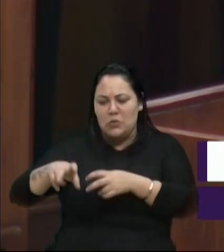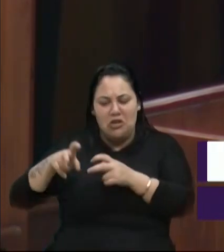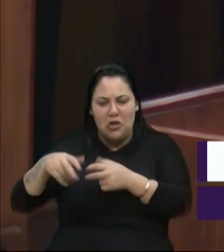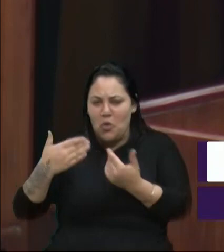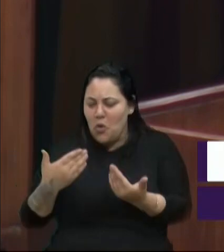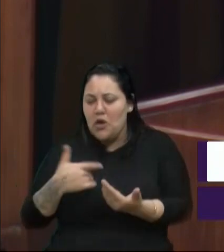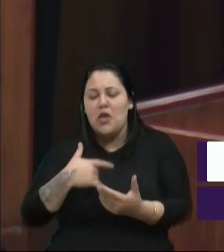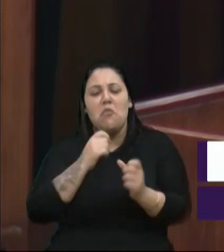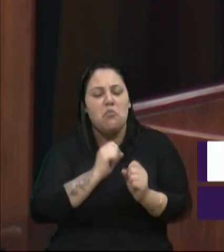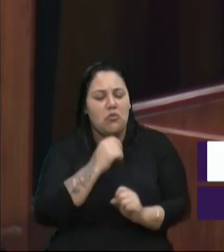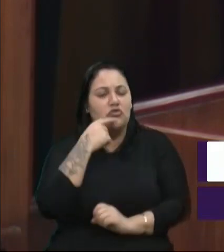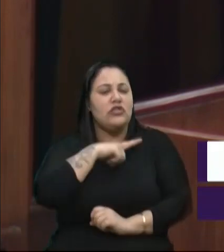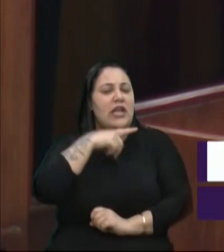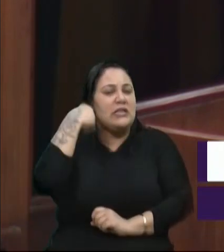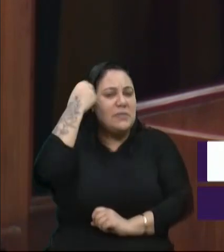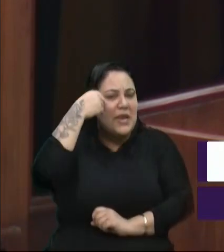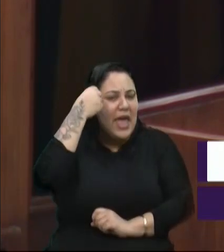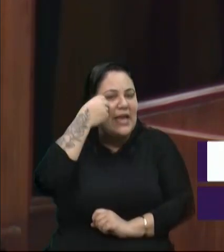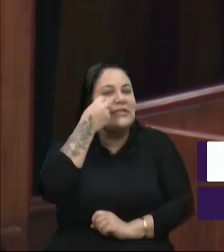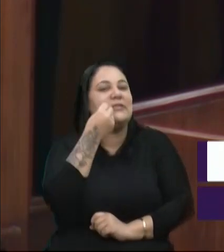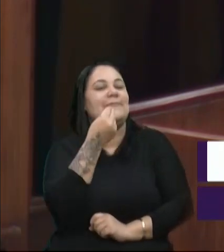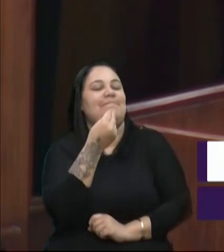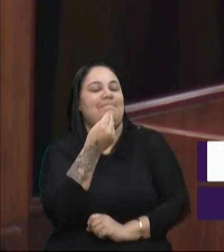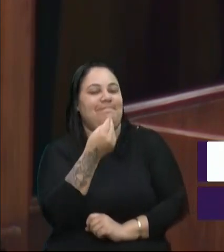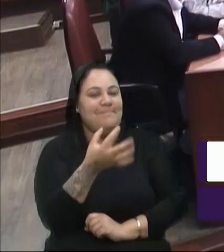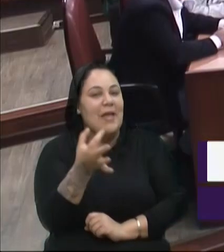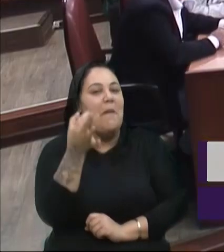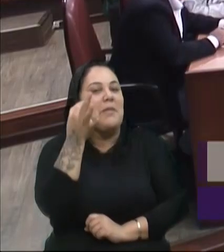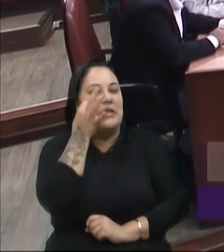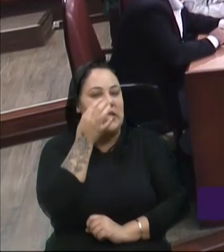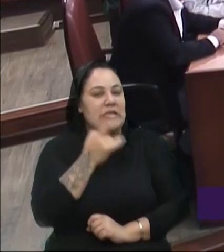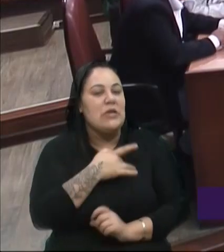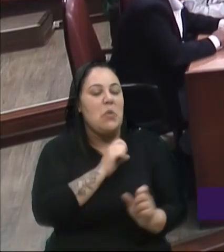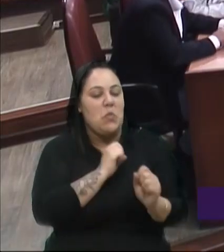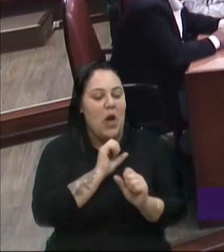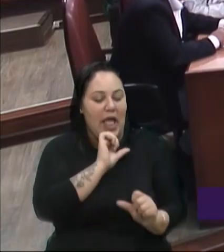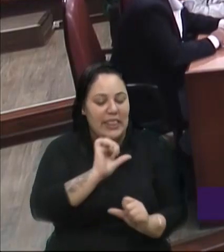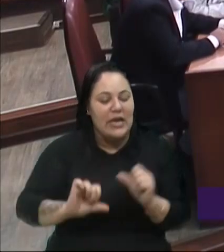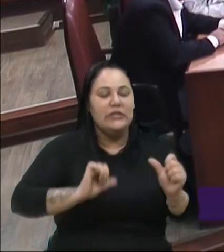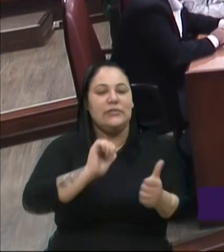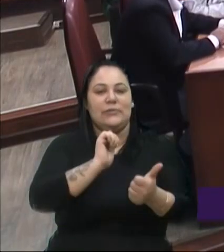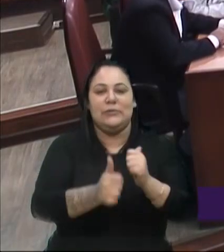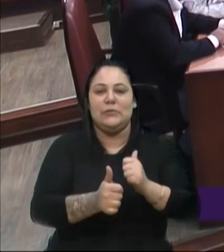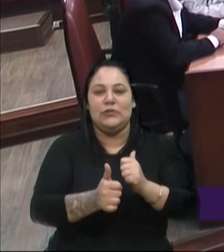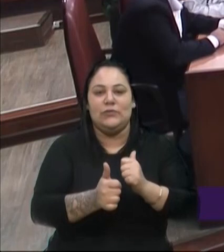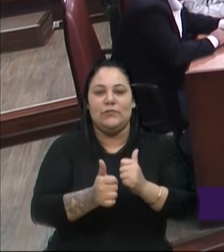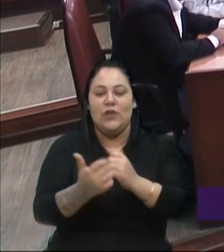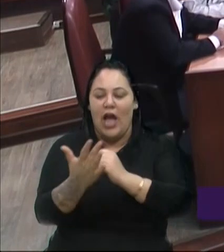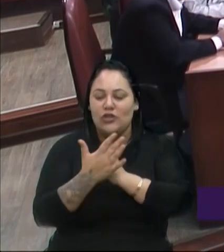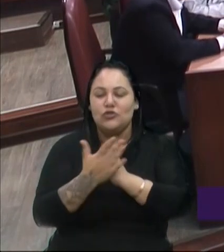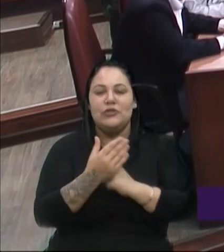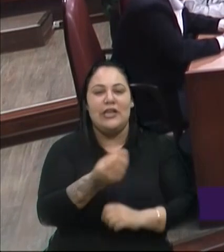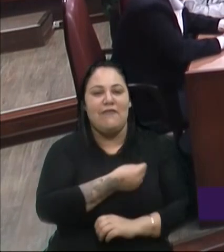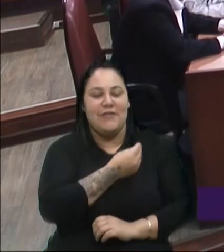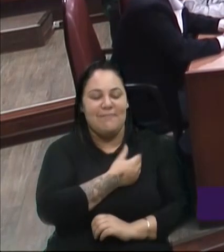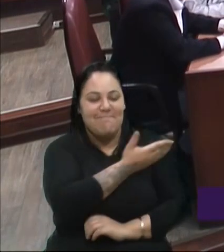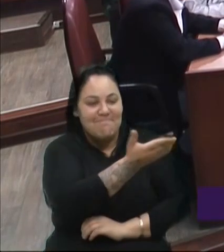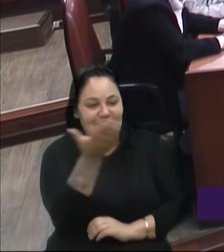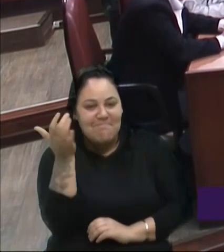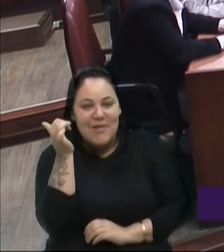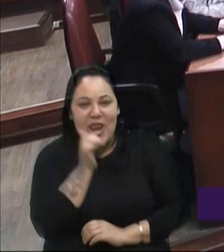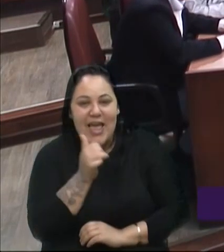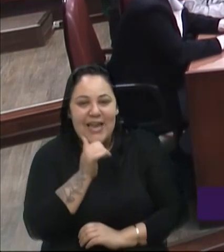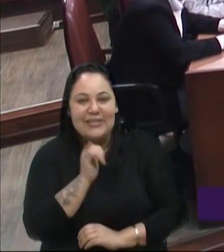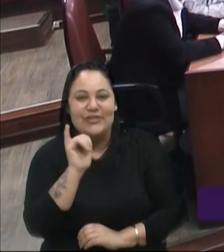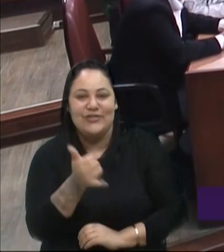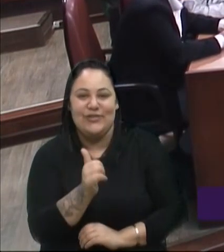pude experienciar na prática o poder transformador do esporte. Gurias Jaconeiras, parabéns